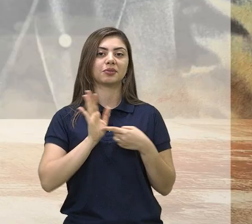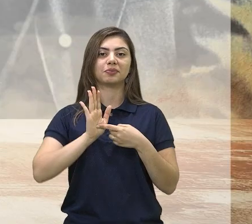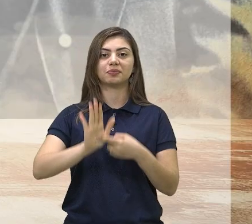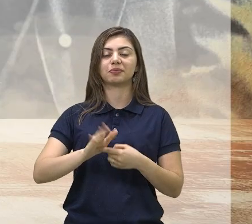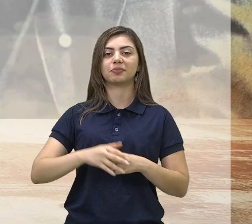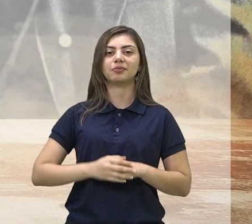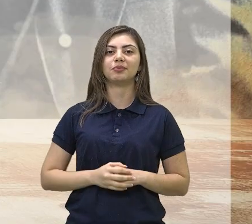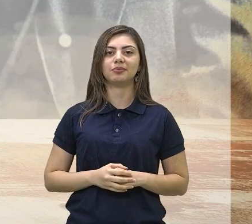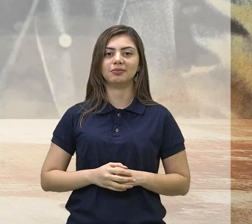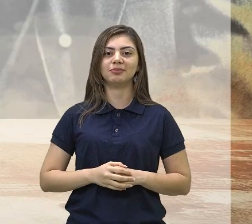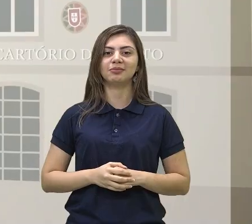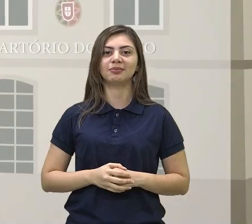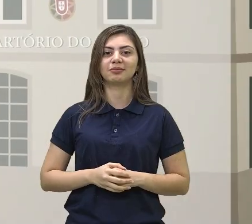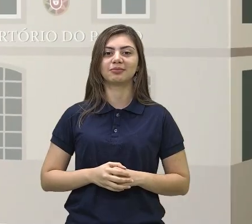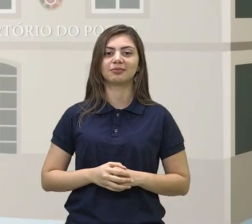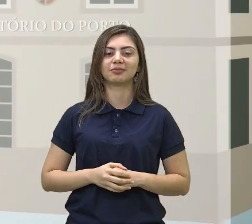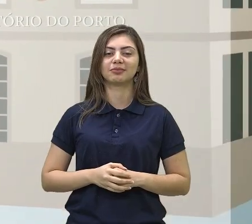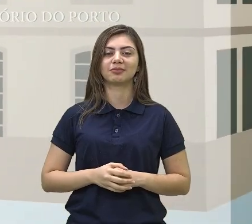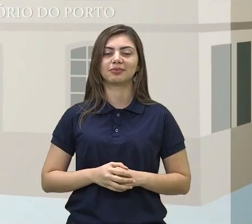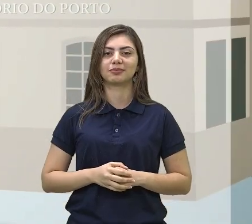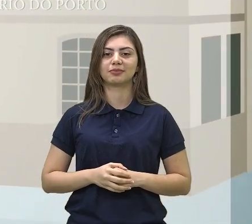atenção.